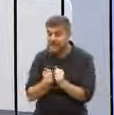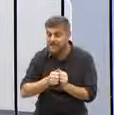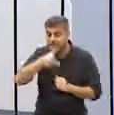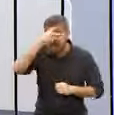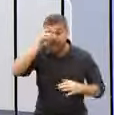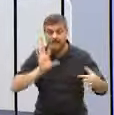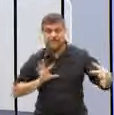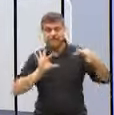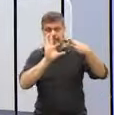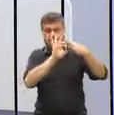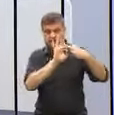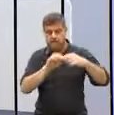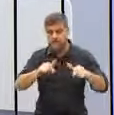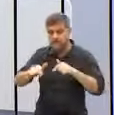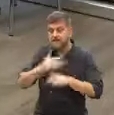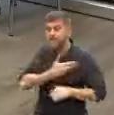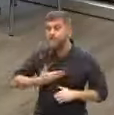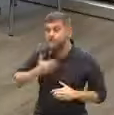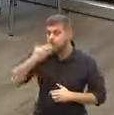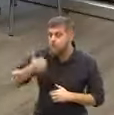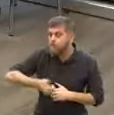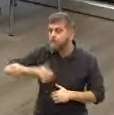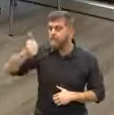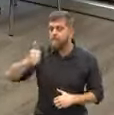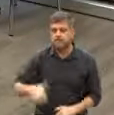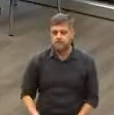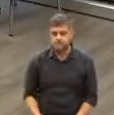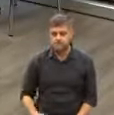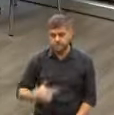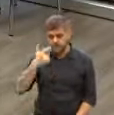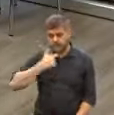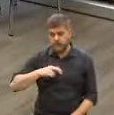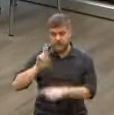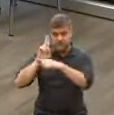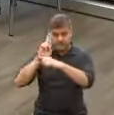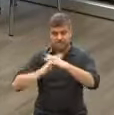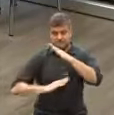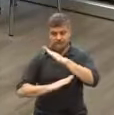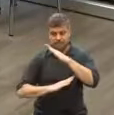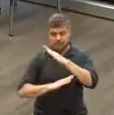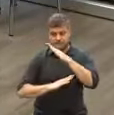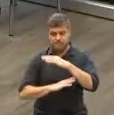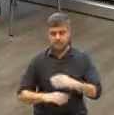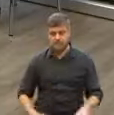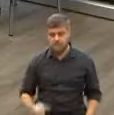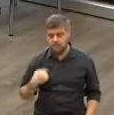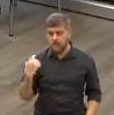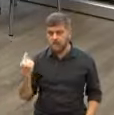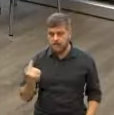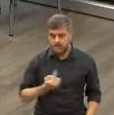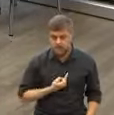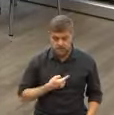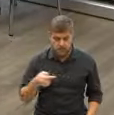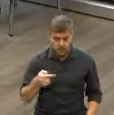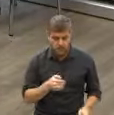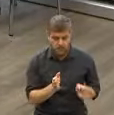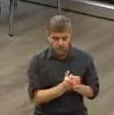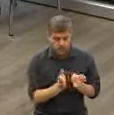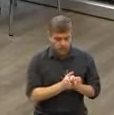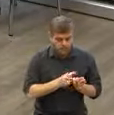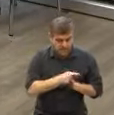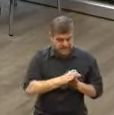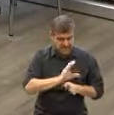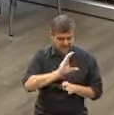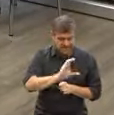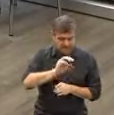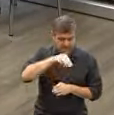melhore o serviço. Esse é o papel principal. Vou falar como Câmara. Como Câmara, qual é o papel do CMDCA? O papel do